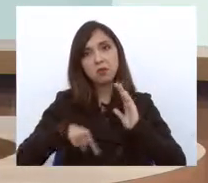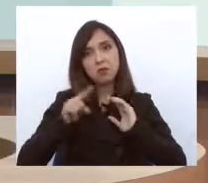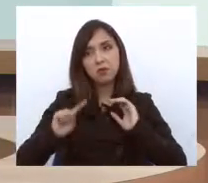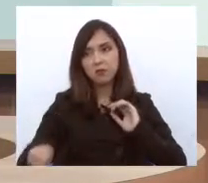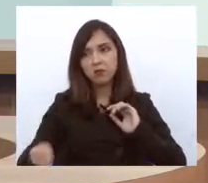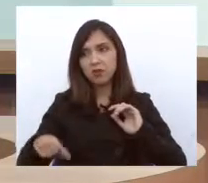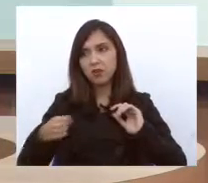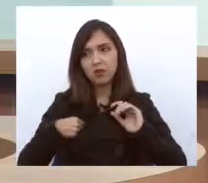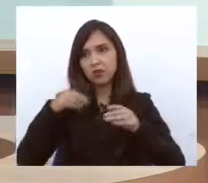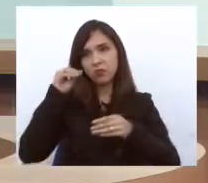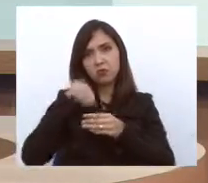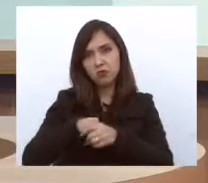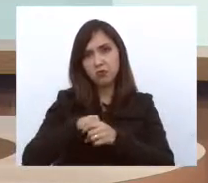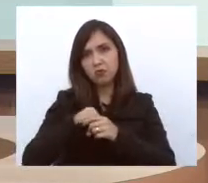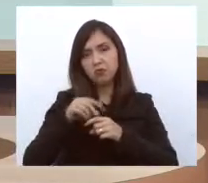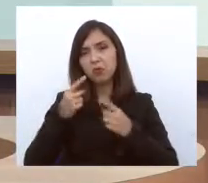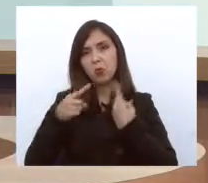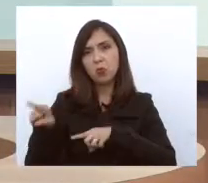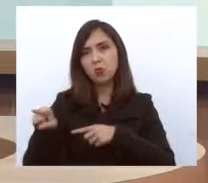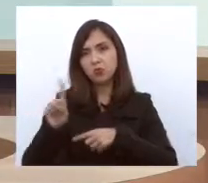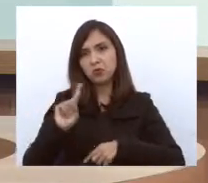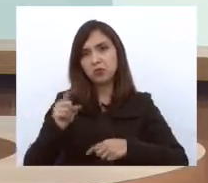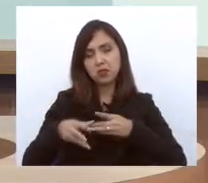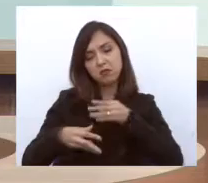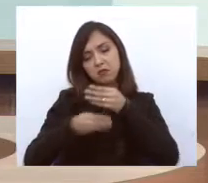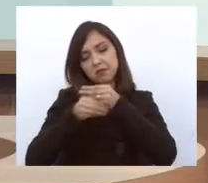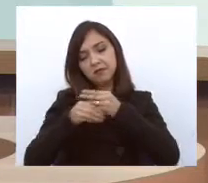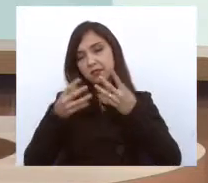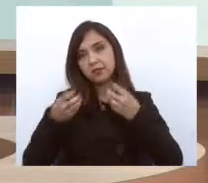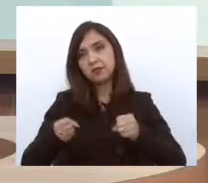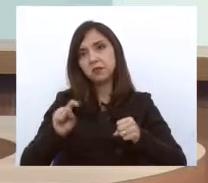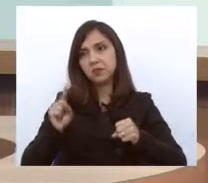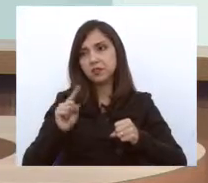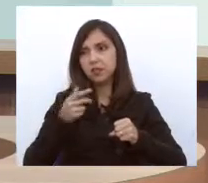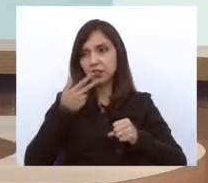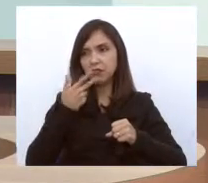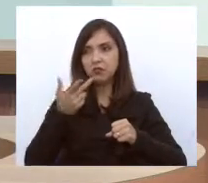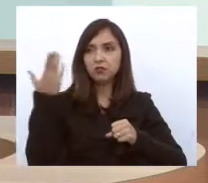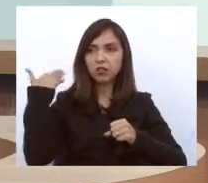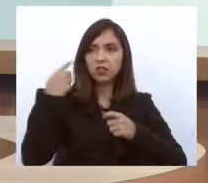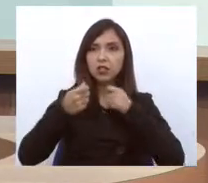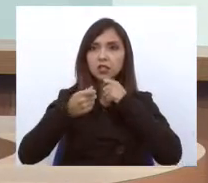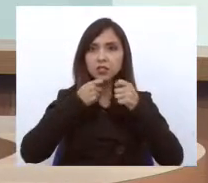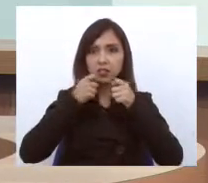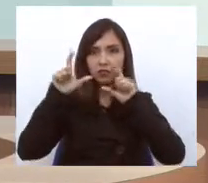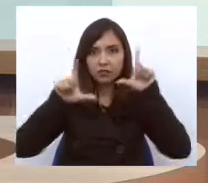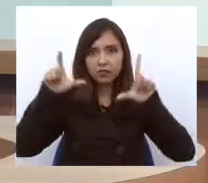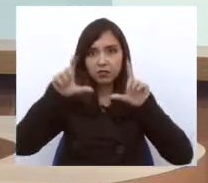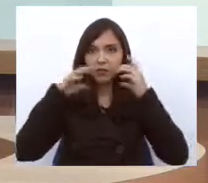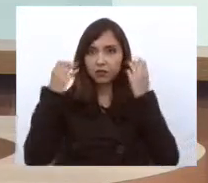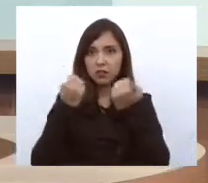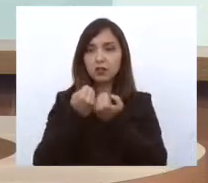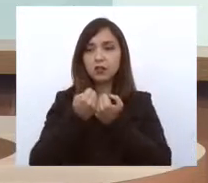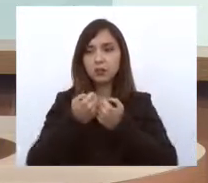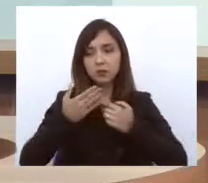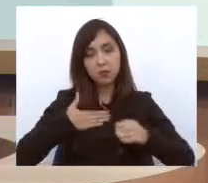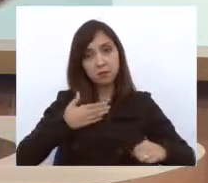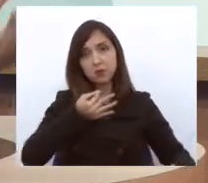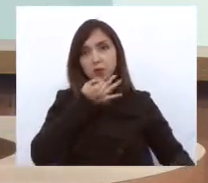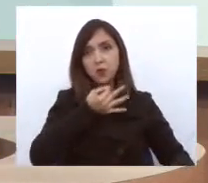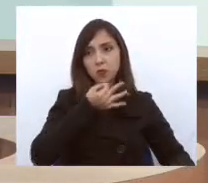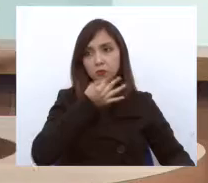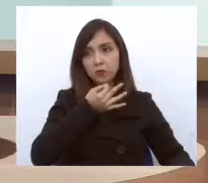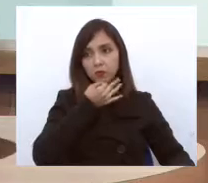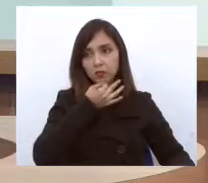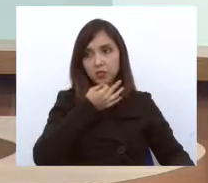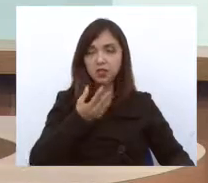contra. E nem vou justificar aqui porque eu sou contra. A emenda, eu até falei na entrevista à TV que... na minha opinião, é